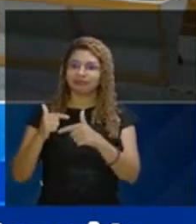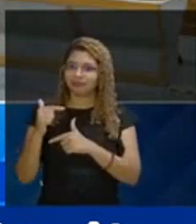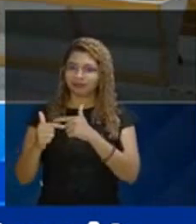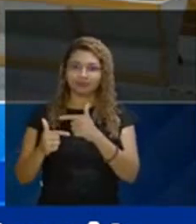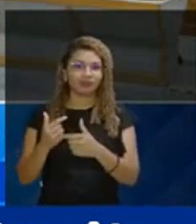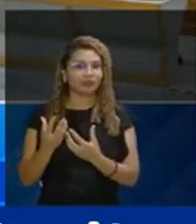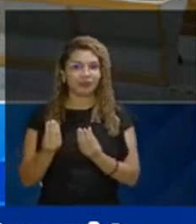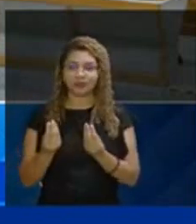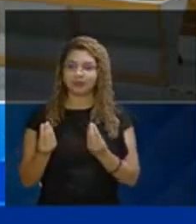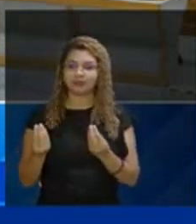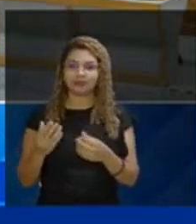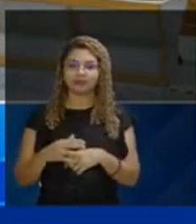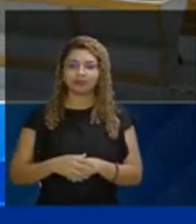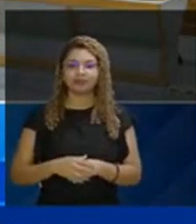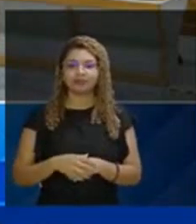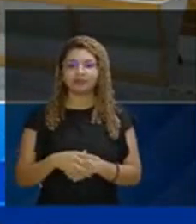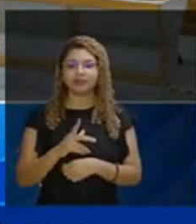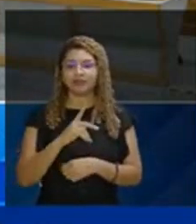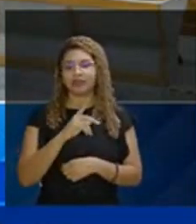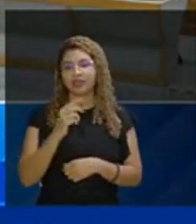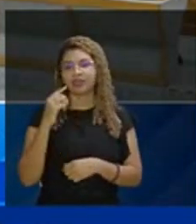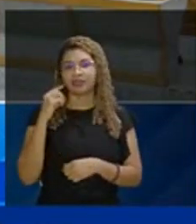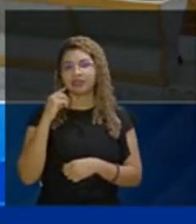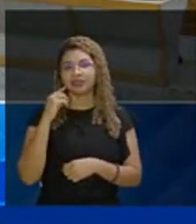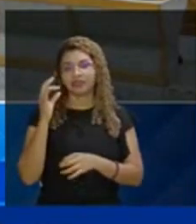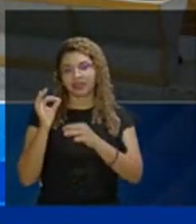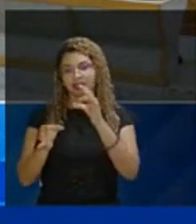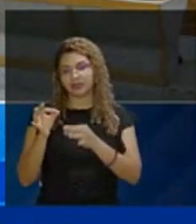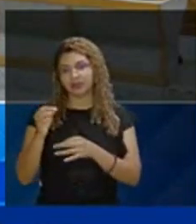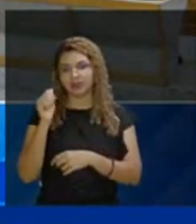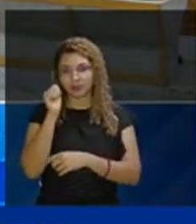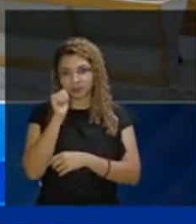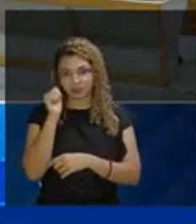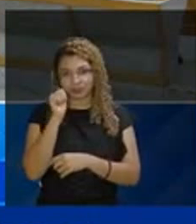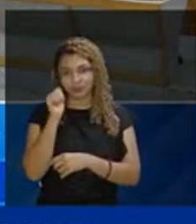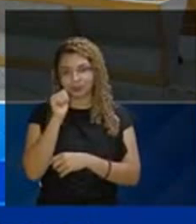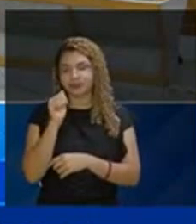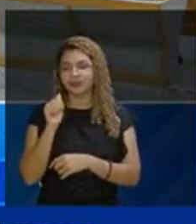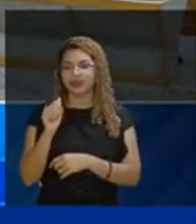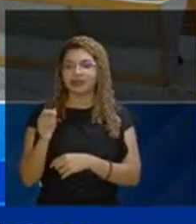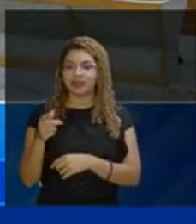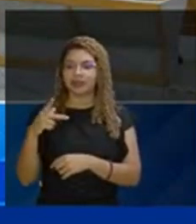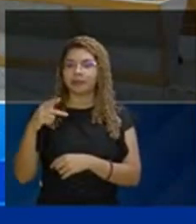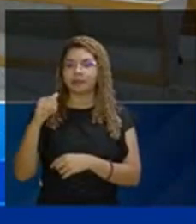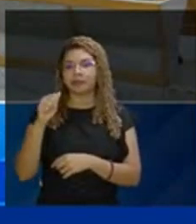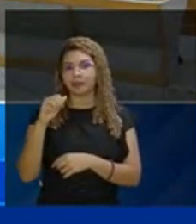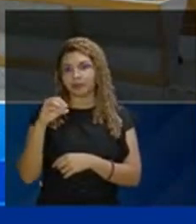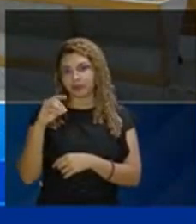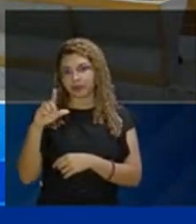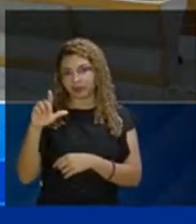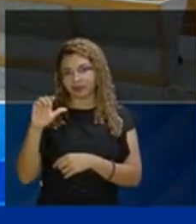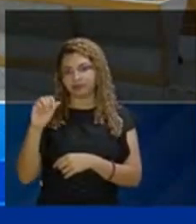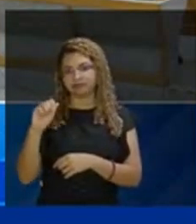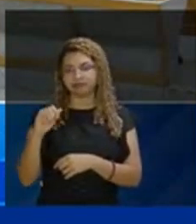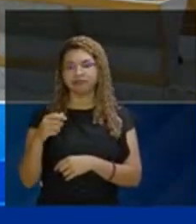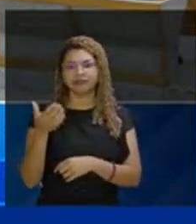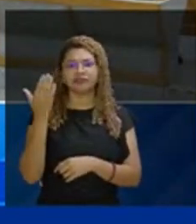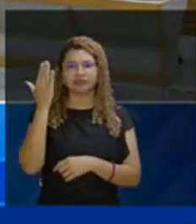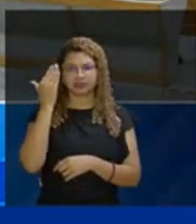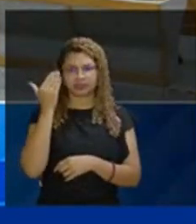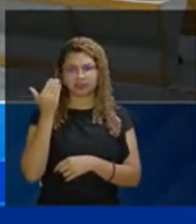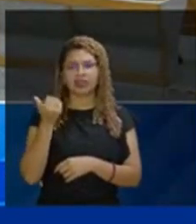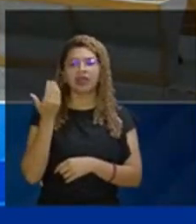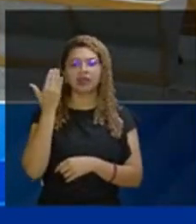uma despedida bem prévia, com muitos que falaram antes de mim já, e nós sabemos a integração da